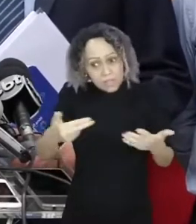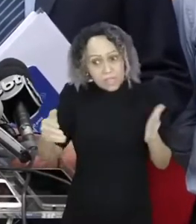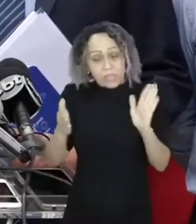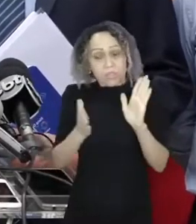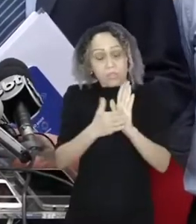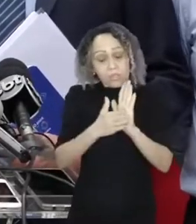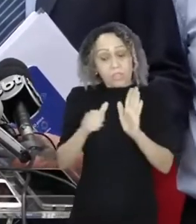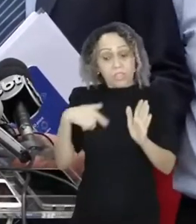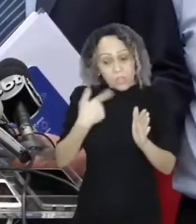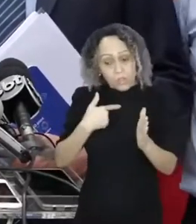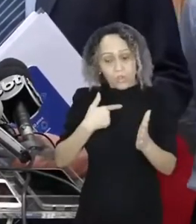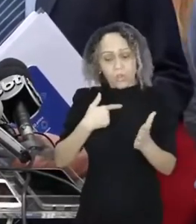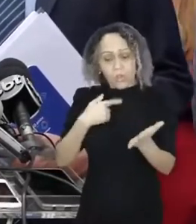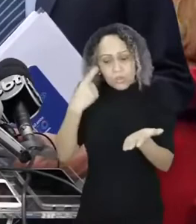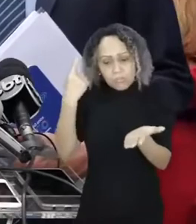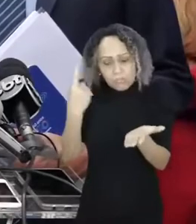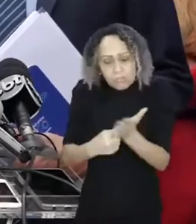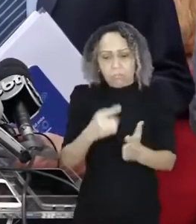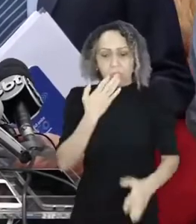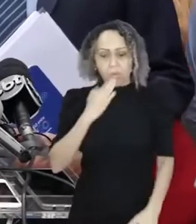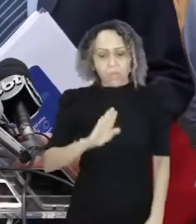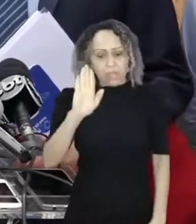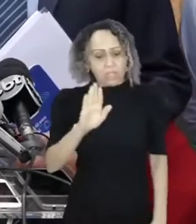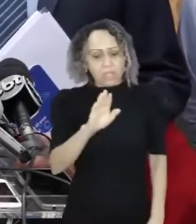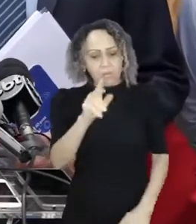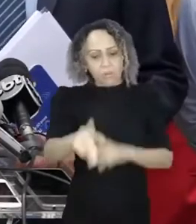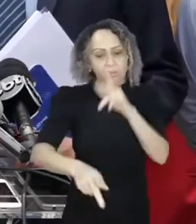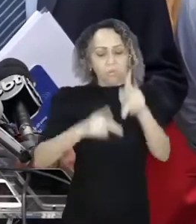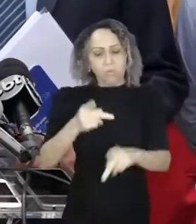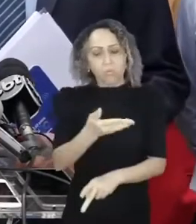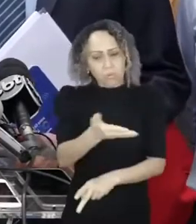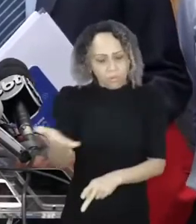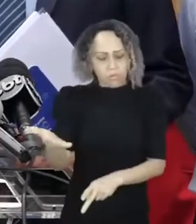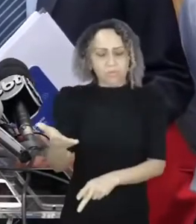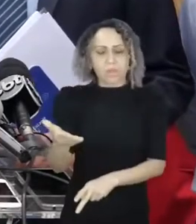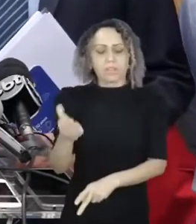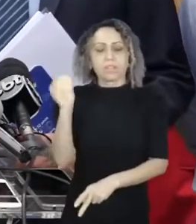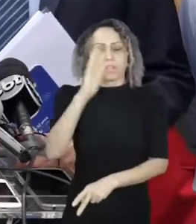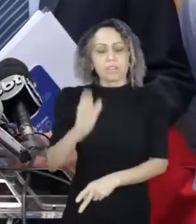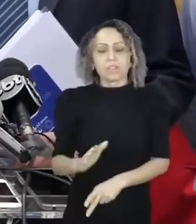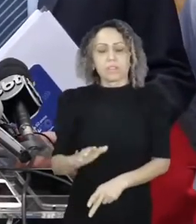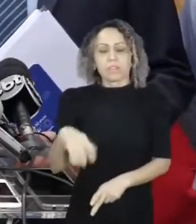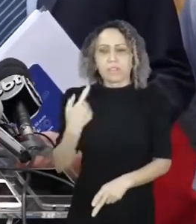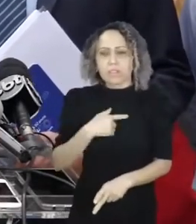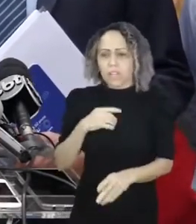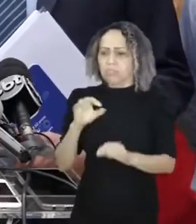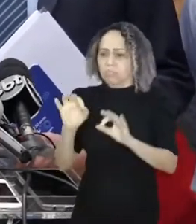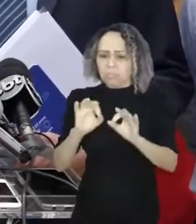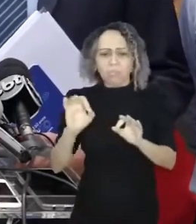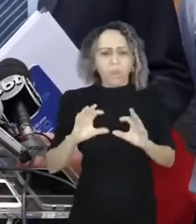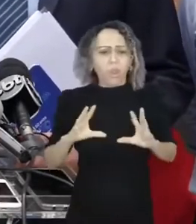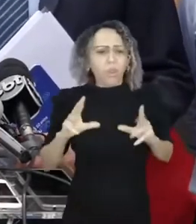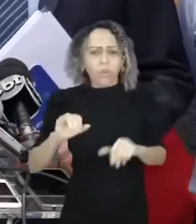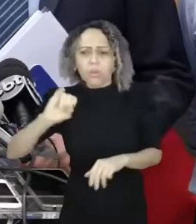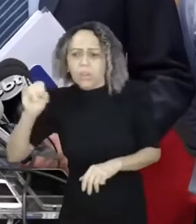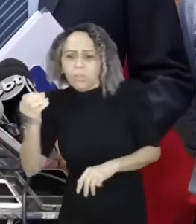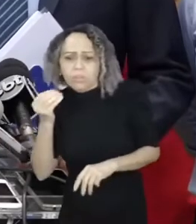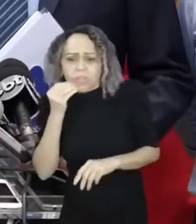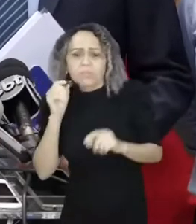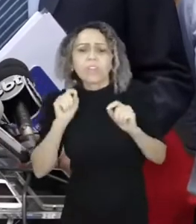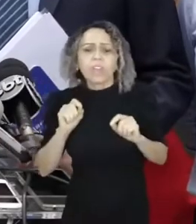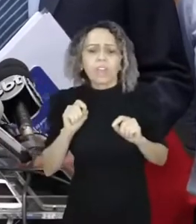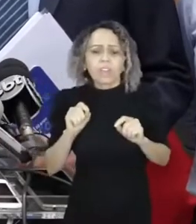essa sensibilidade, Tribunal de Contas também. Então, nós estamos analisando todas as oportunidades para entregar ao povo